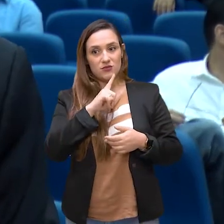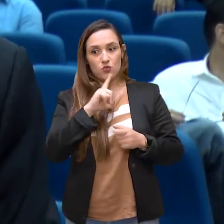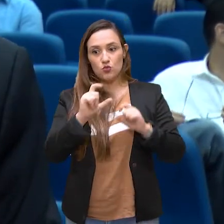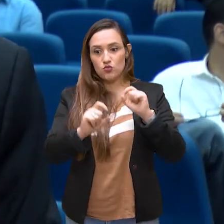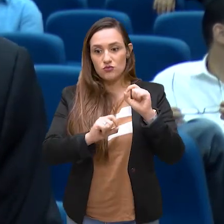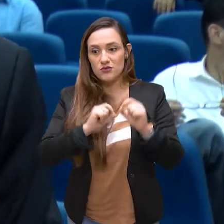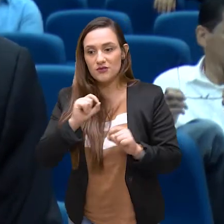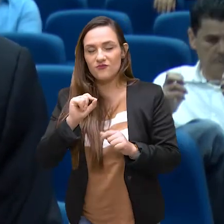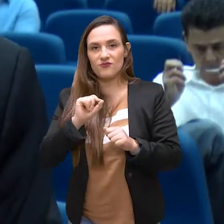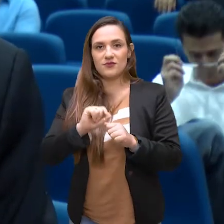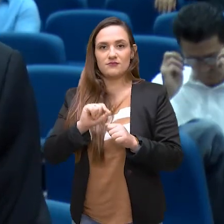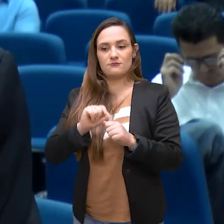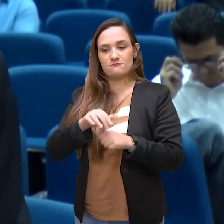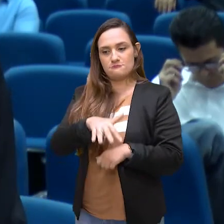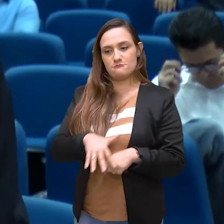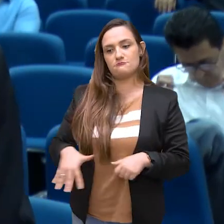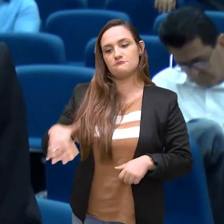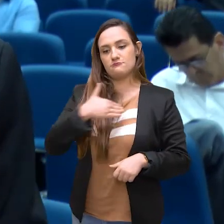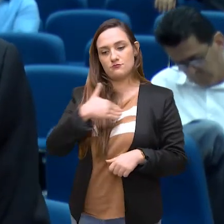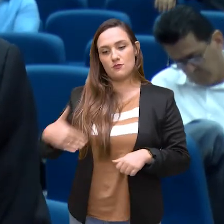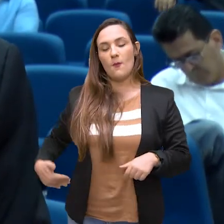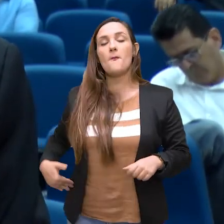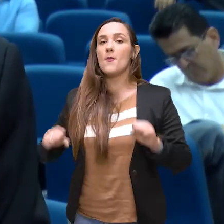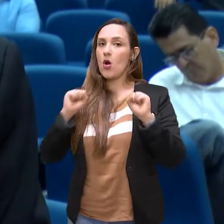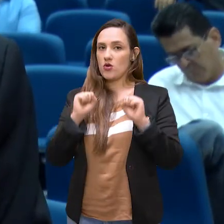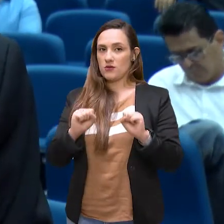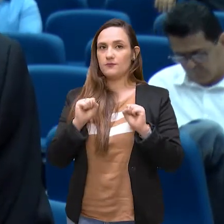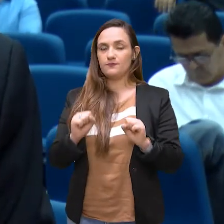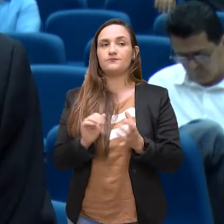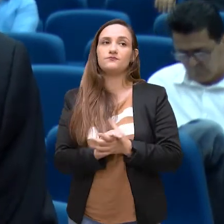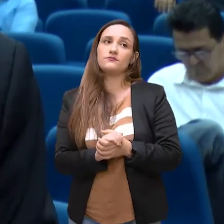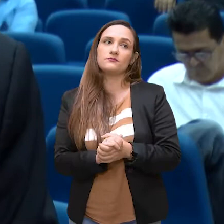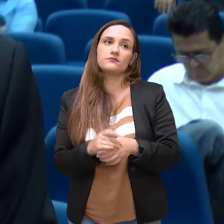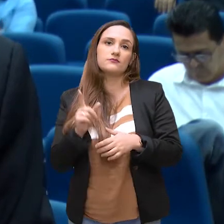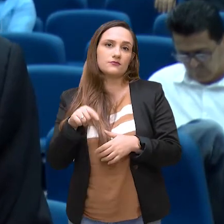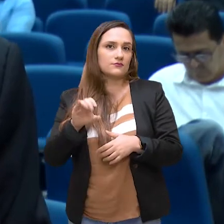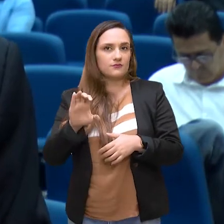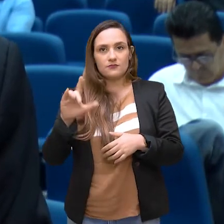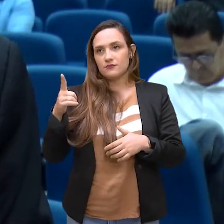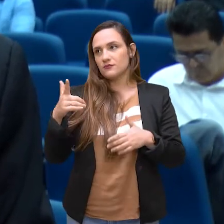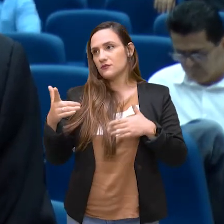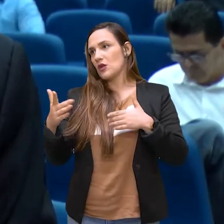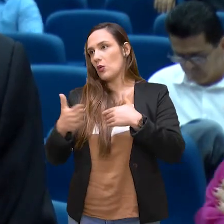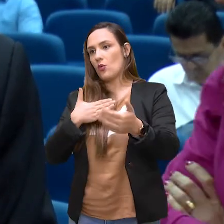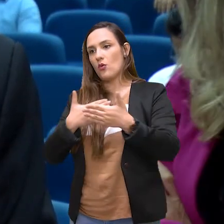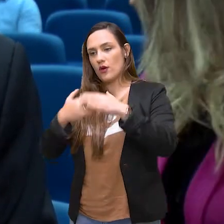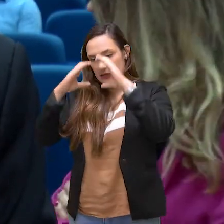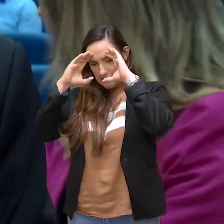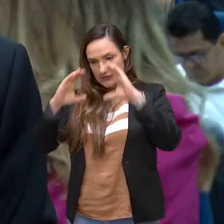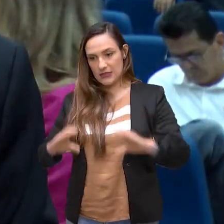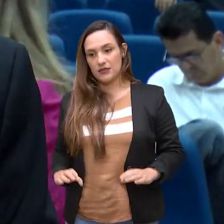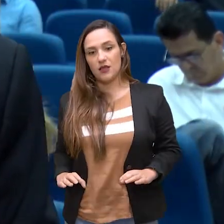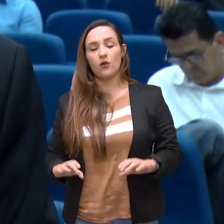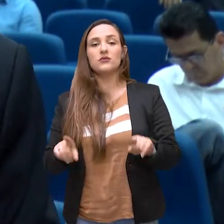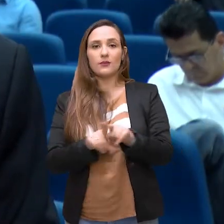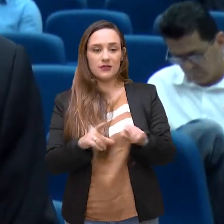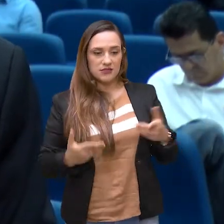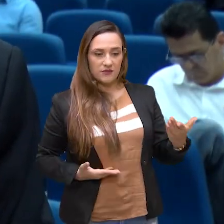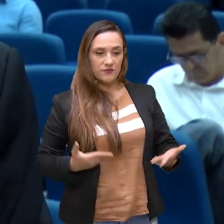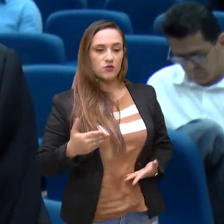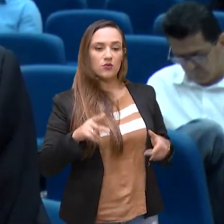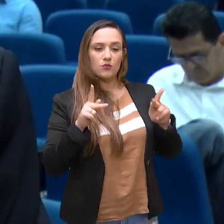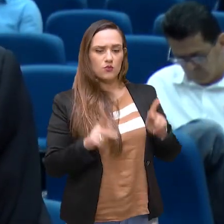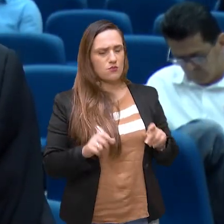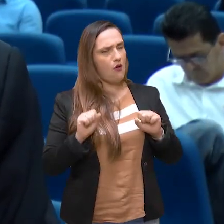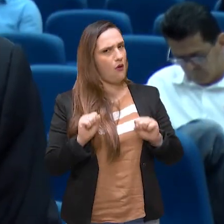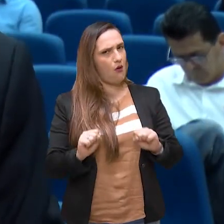agentes públicos estaduais podem promover. Evidentemente que, como todo cidadão, os servidores públicos estaduais